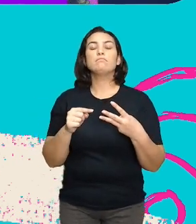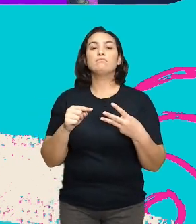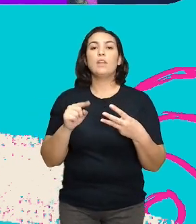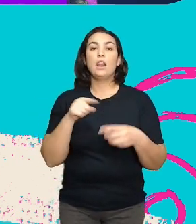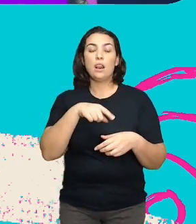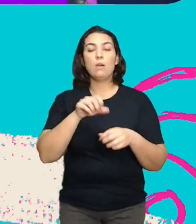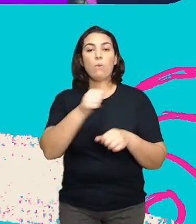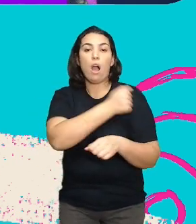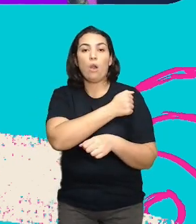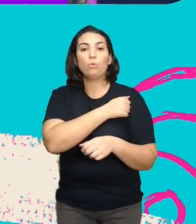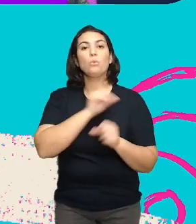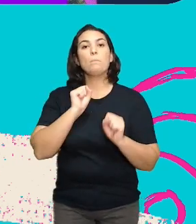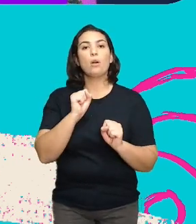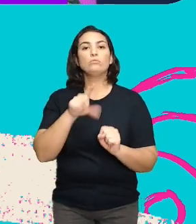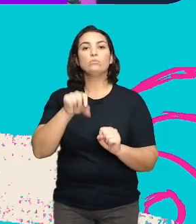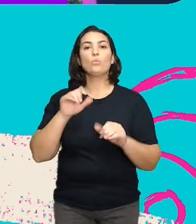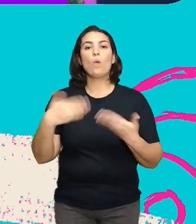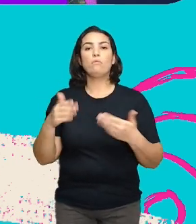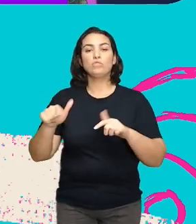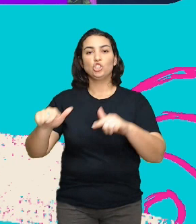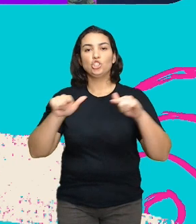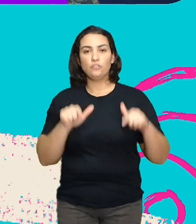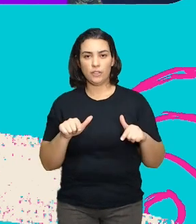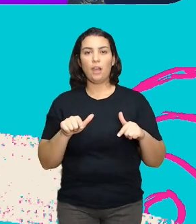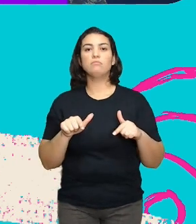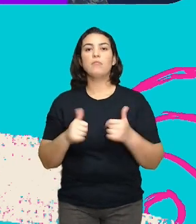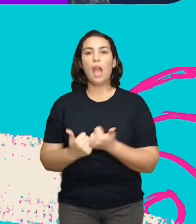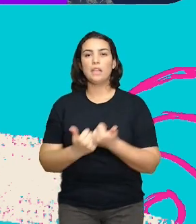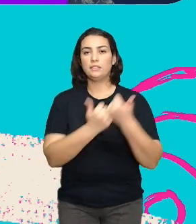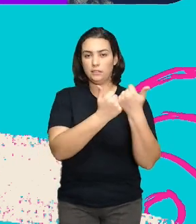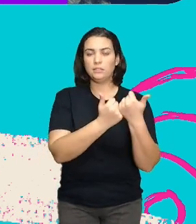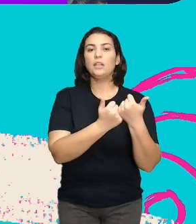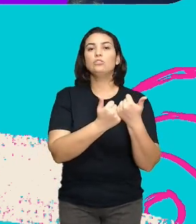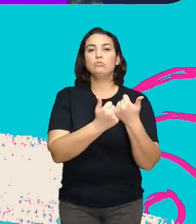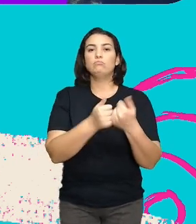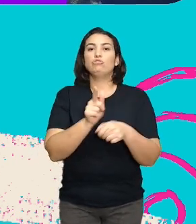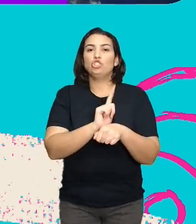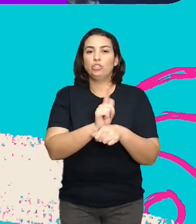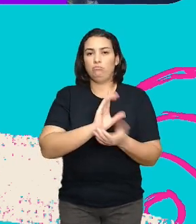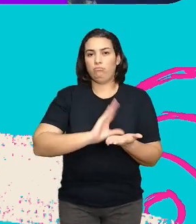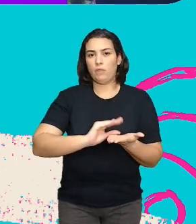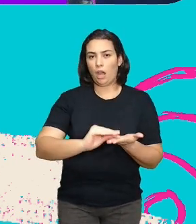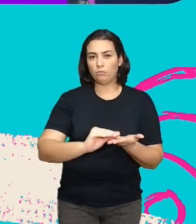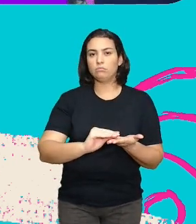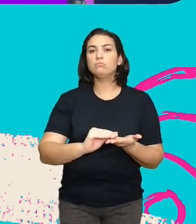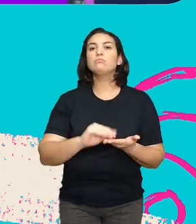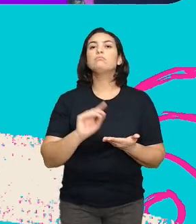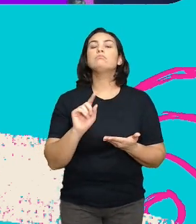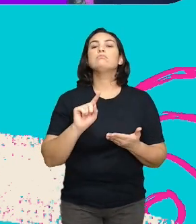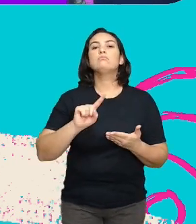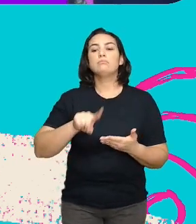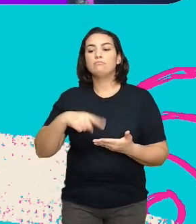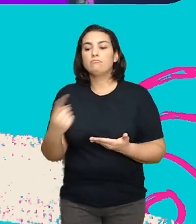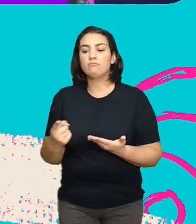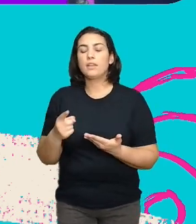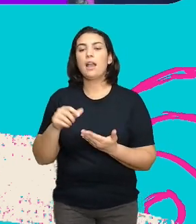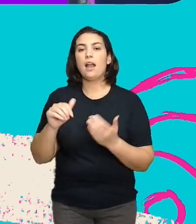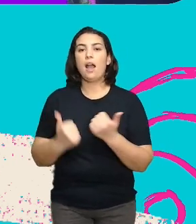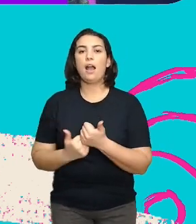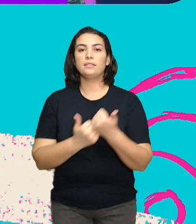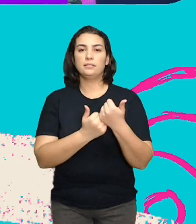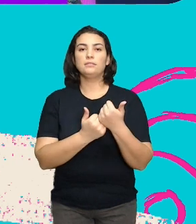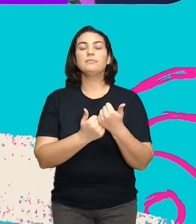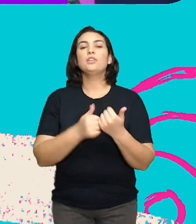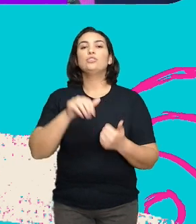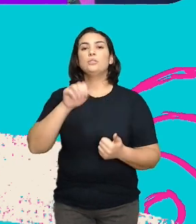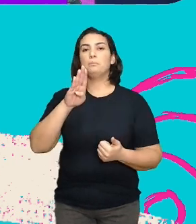uma certificação em assistente de gestão de dados, quando ele realiza o primeiro ciclo, assistente de Big Data e assistente de